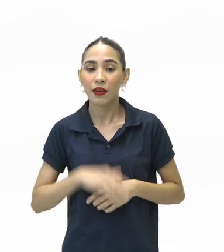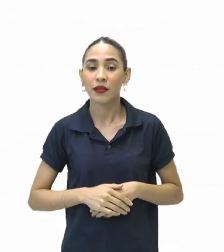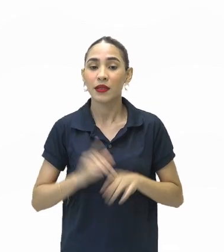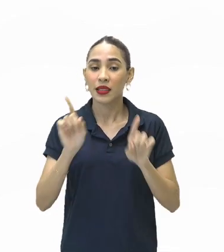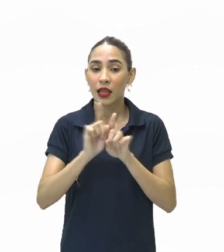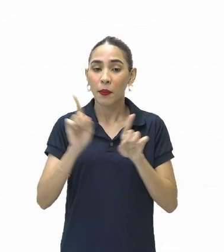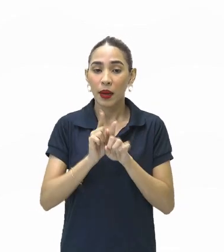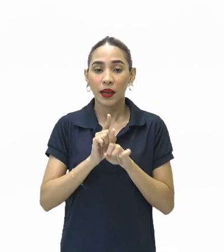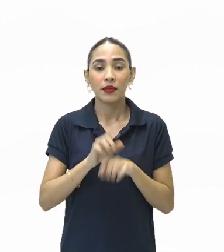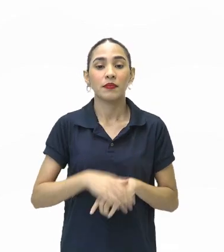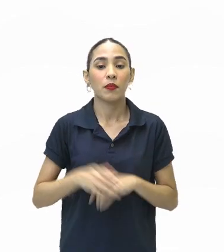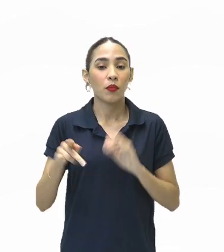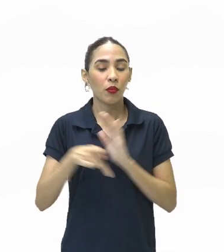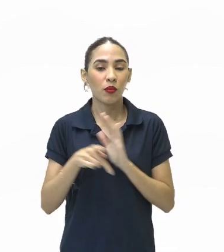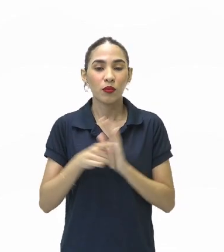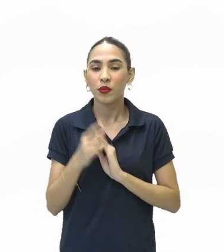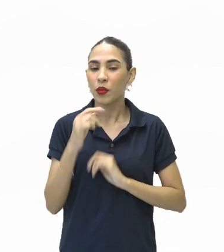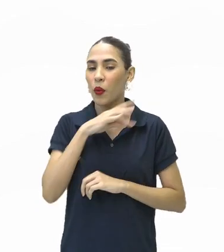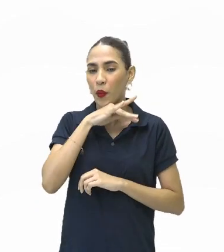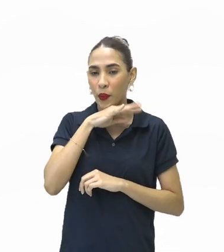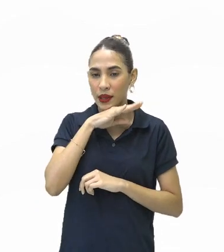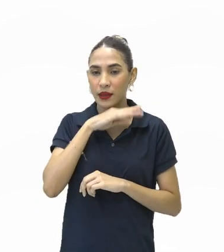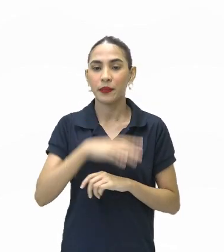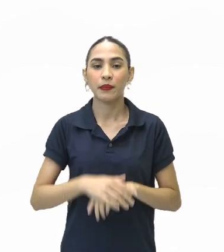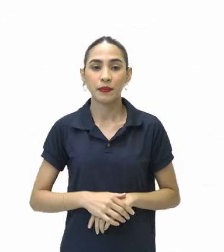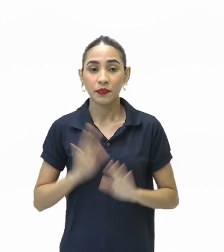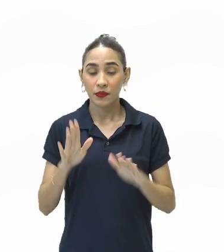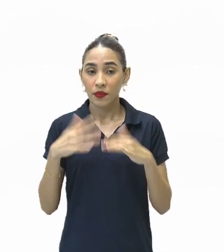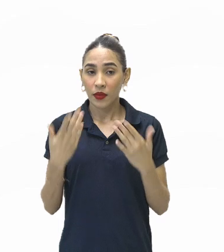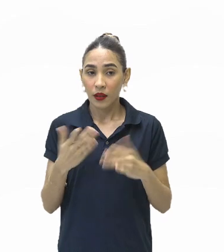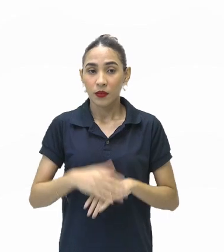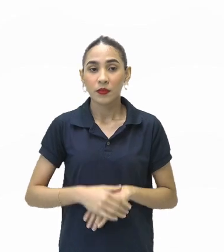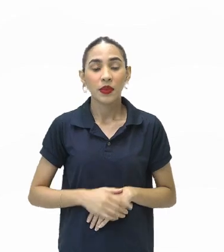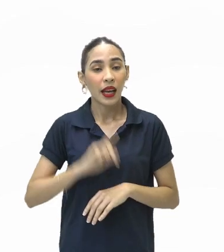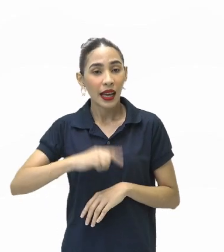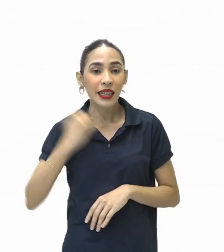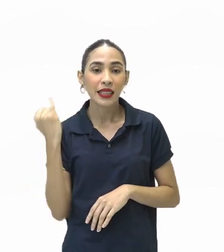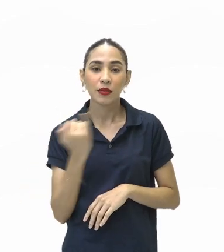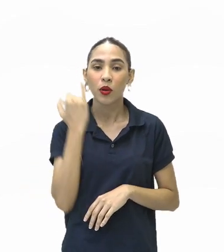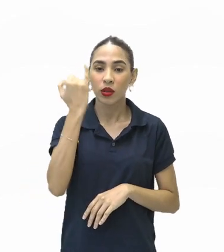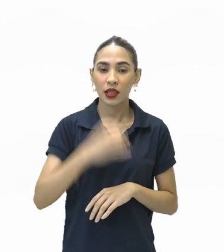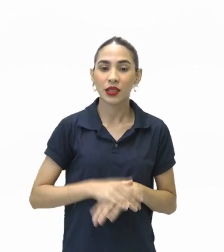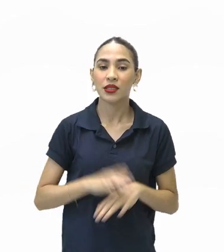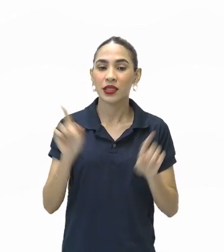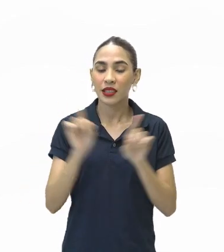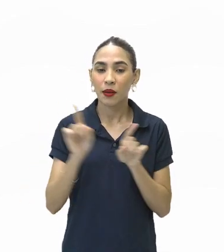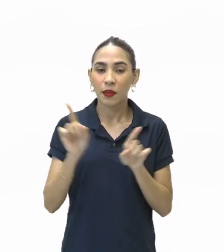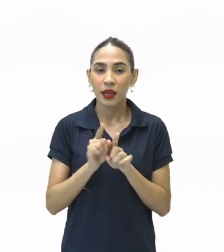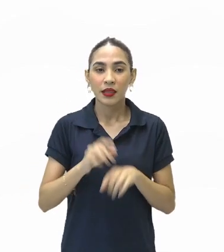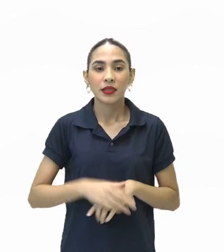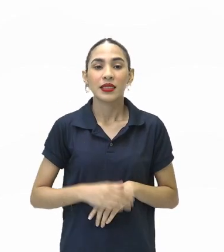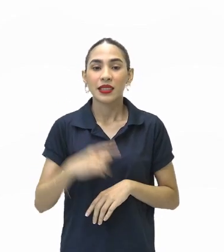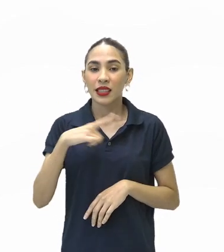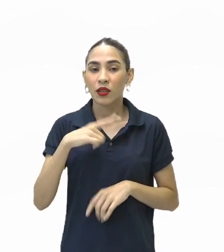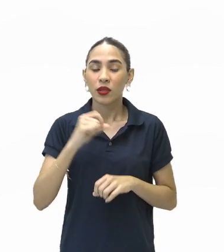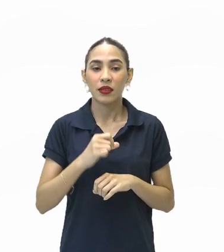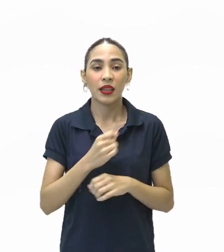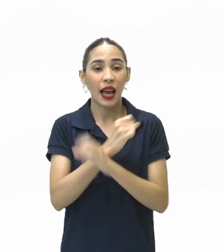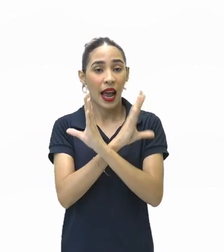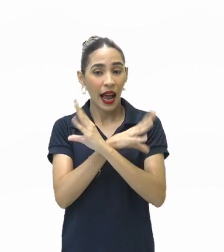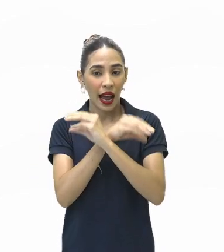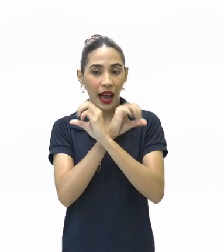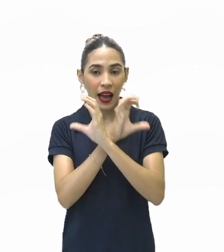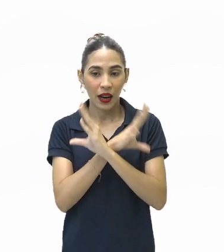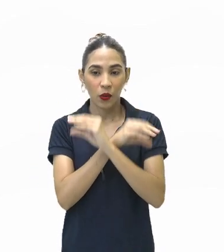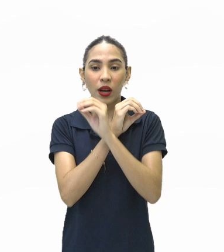aspecto estético desagradável. Então, é muito importante também aí a presença das águas